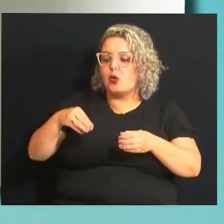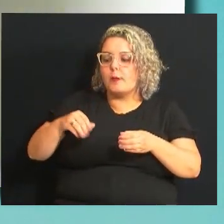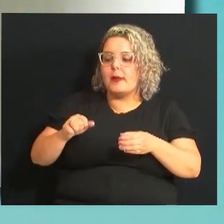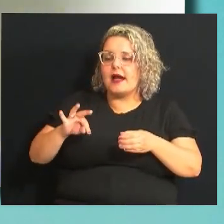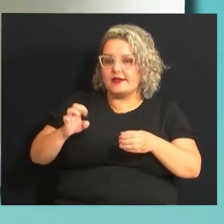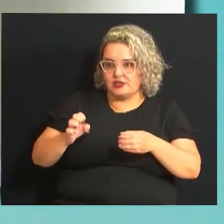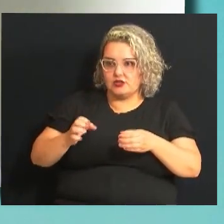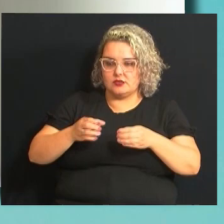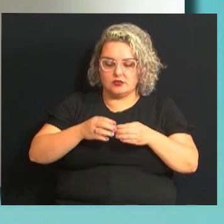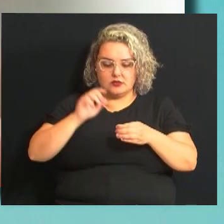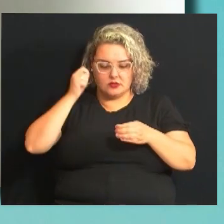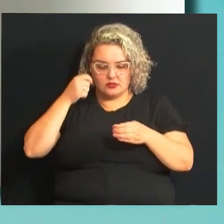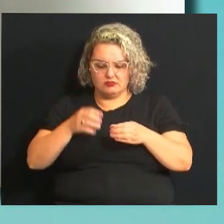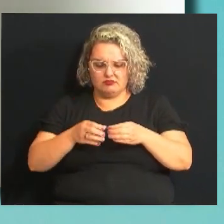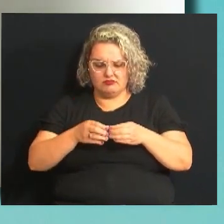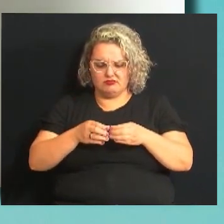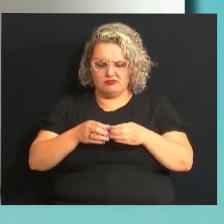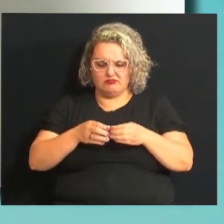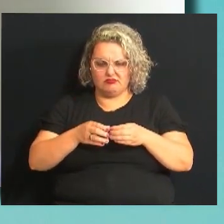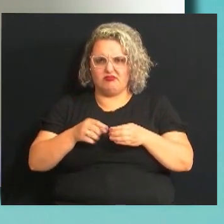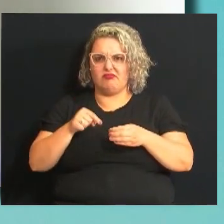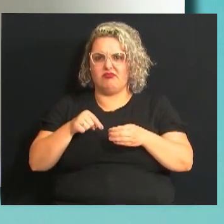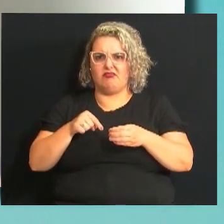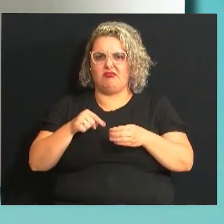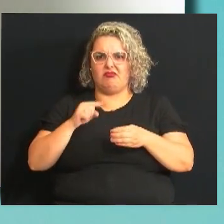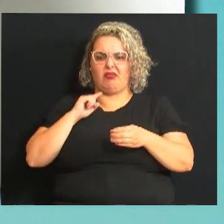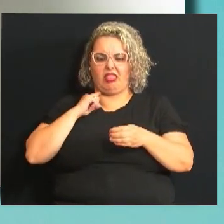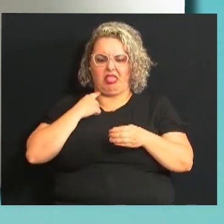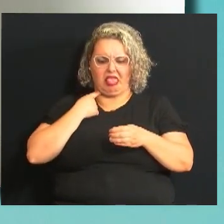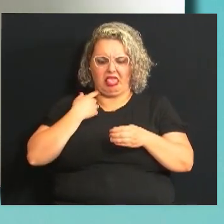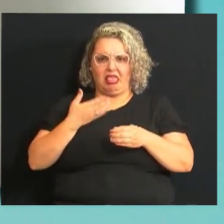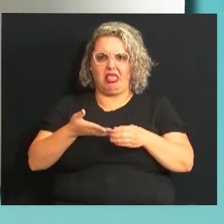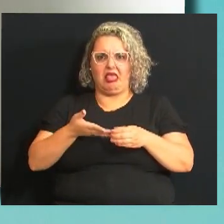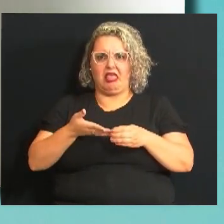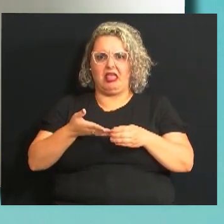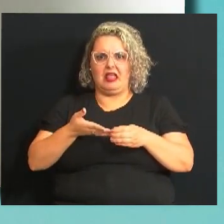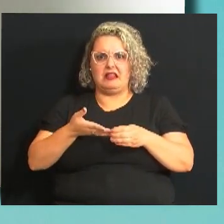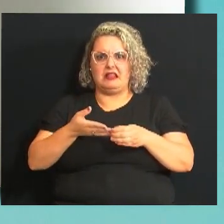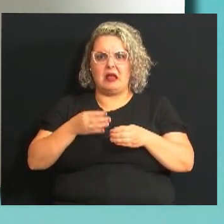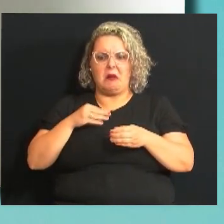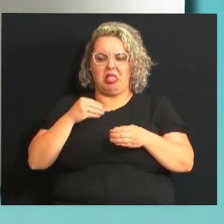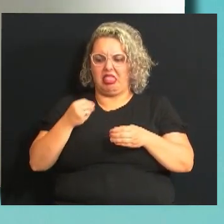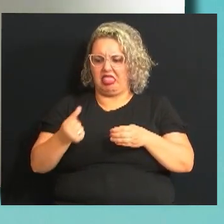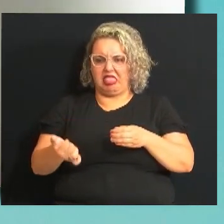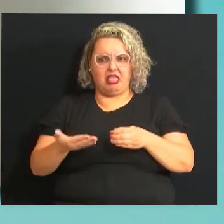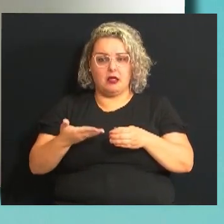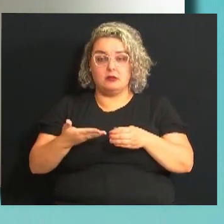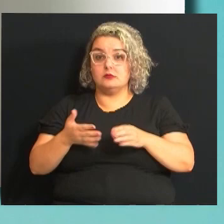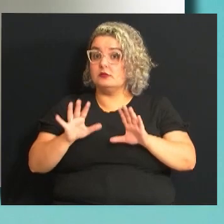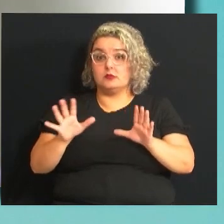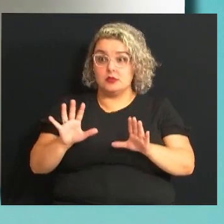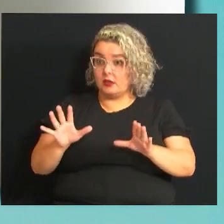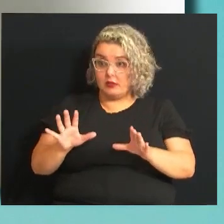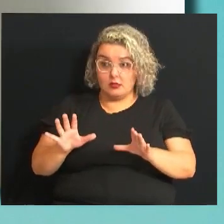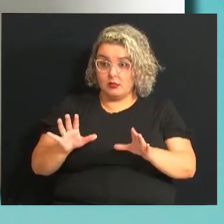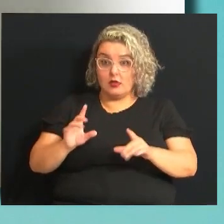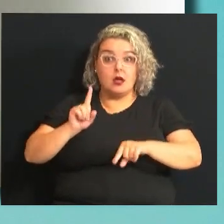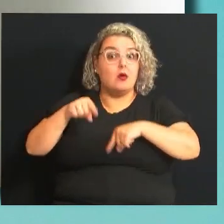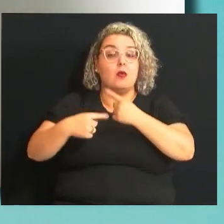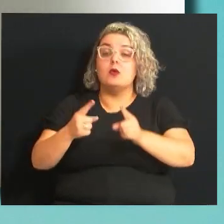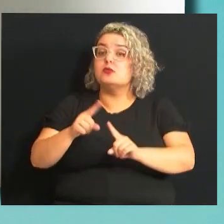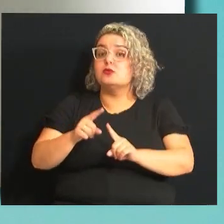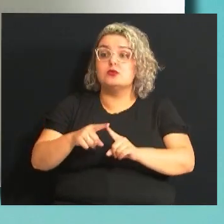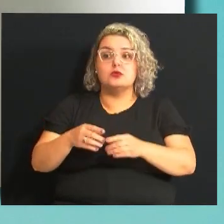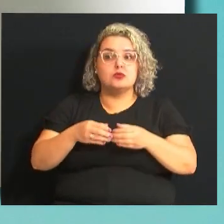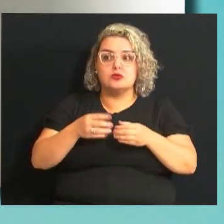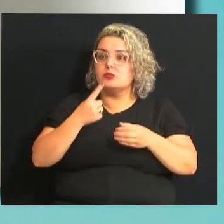vai ter. Mas assim, o tomate preto é um tomate que, se você olha para a cara dele, você vai pensar que o tomate está podre, porque ele é um tomate realmente escuro, ele é